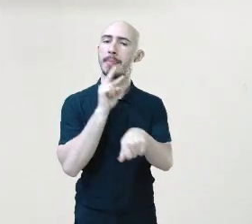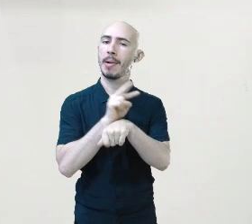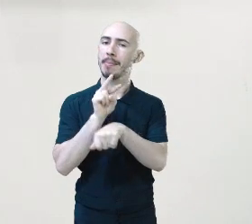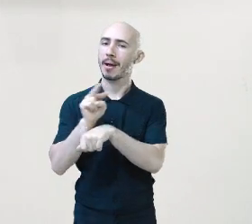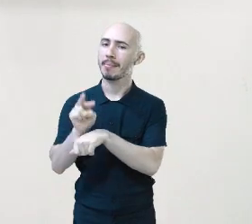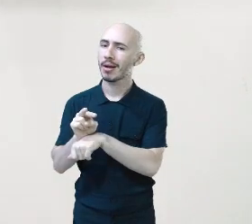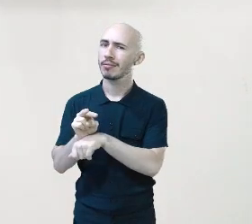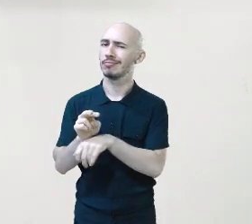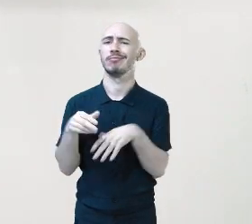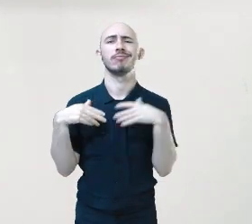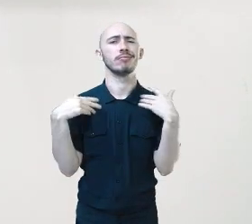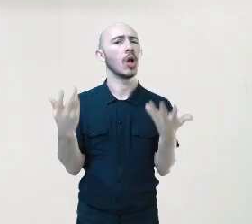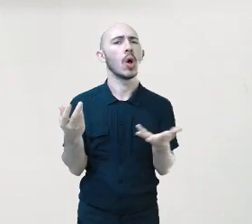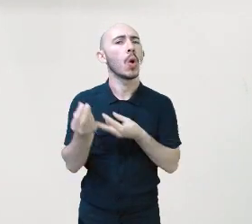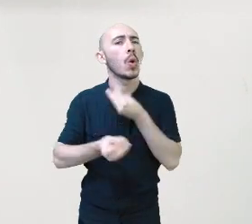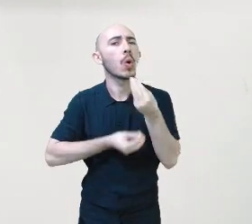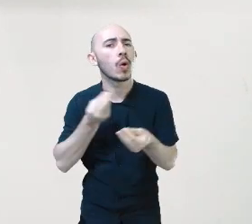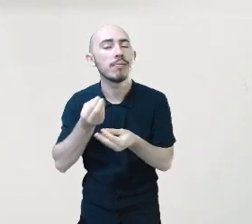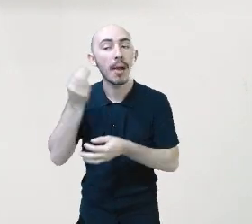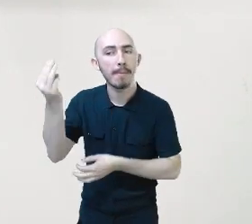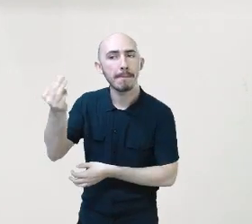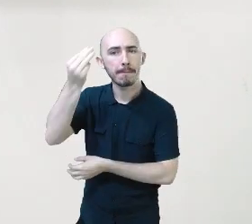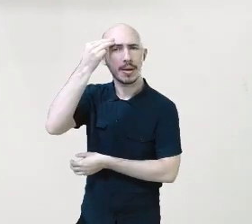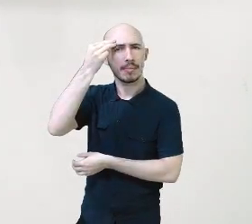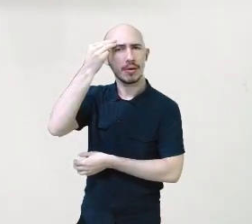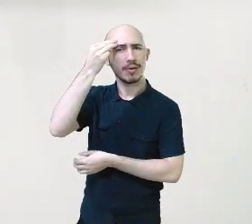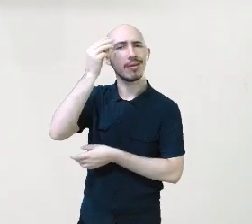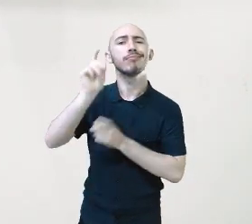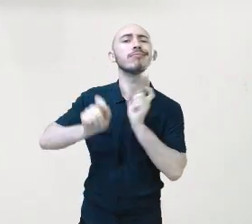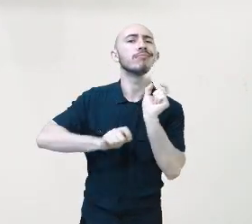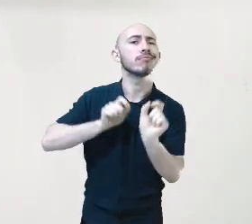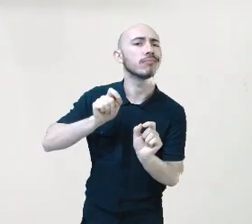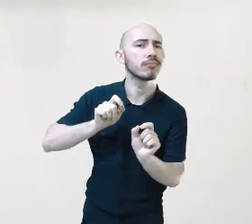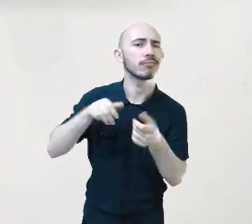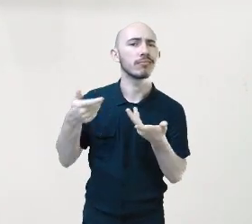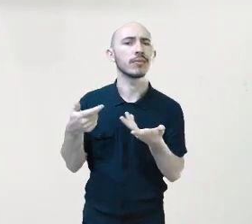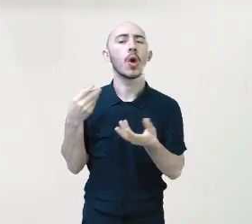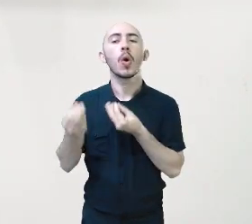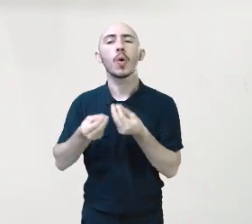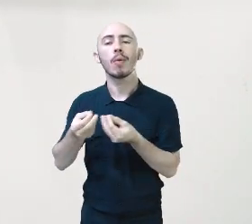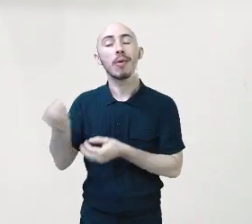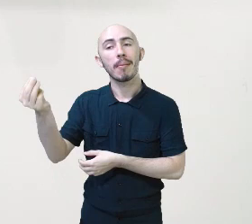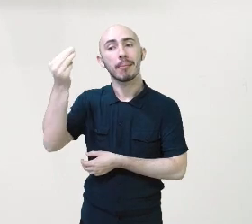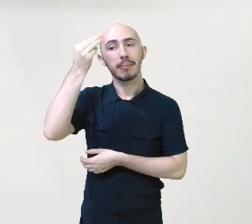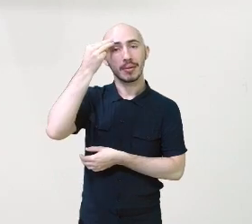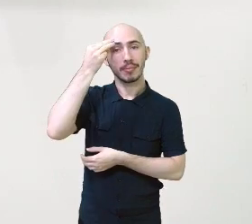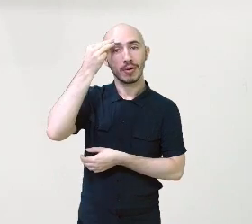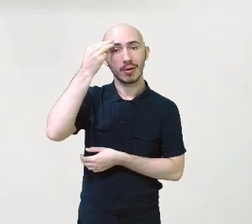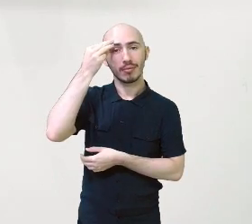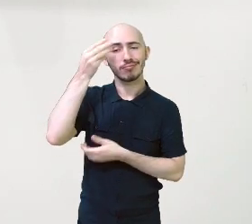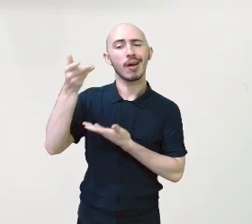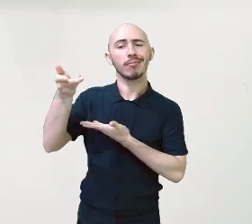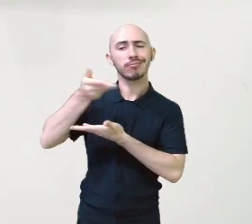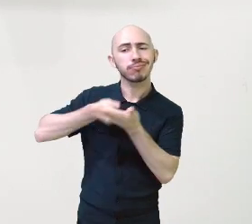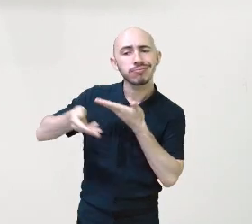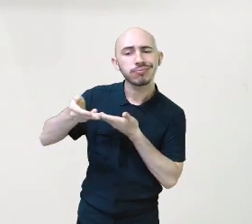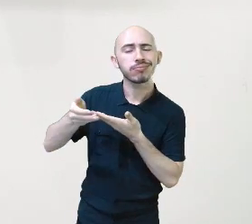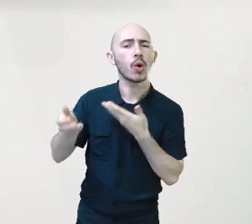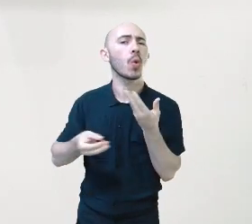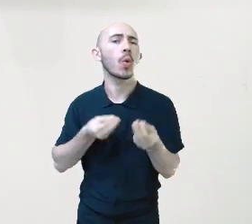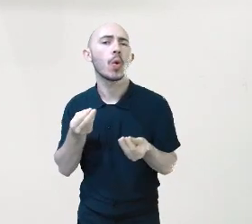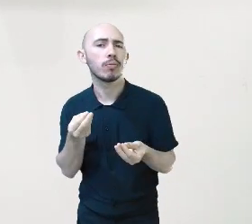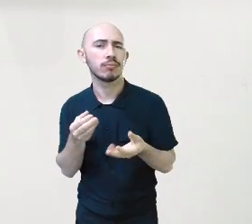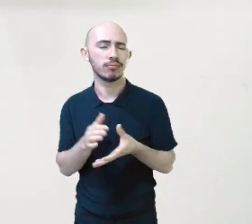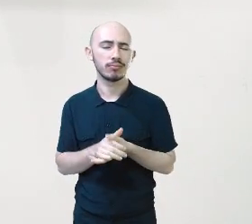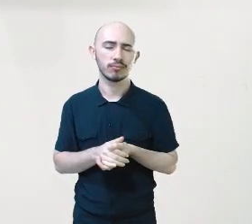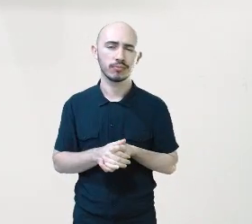preservar? O que é memória? Qual a relação da memória nós temos com isso?